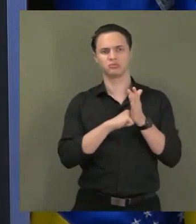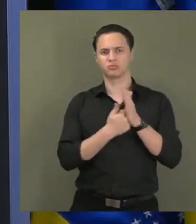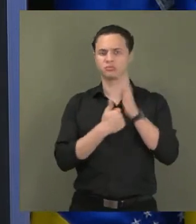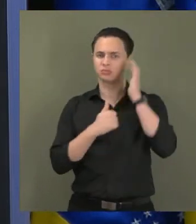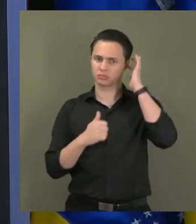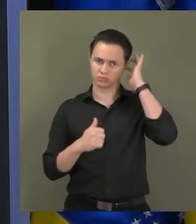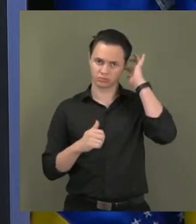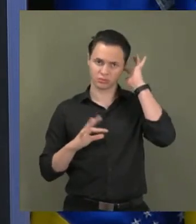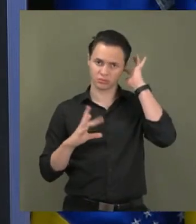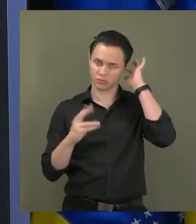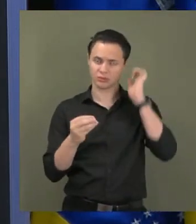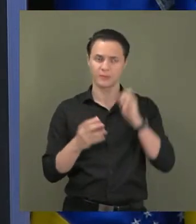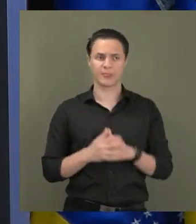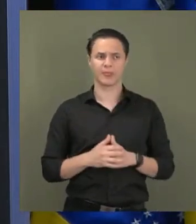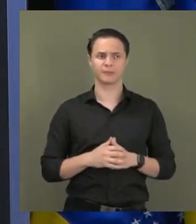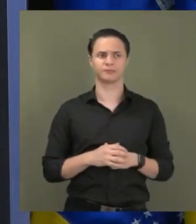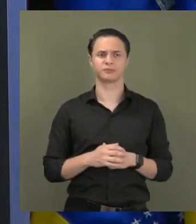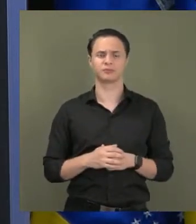jornalista,